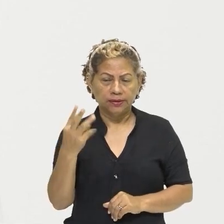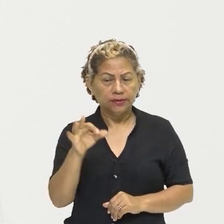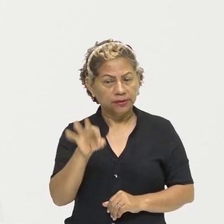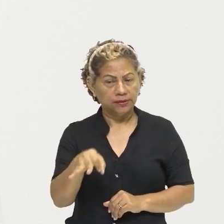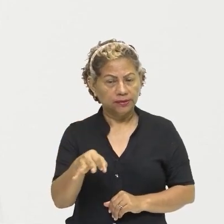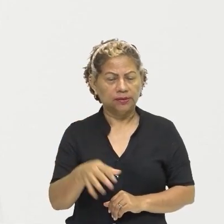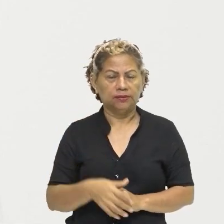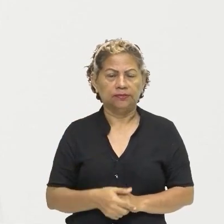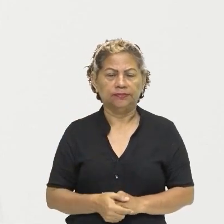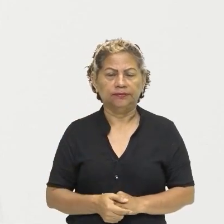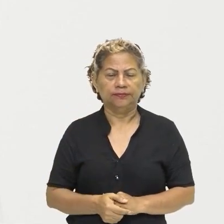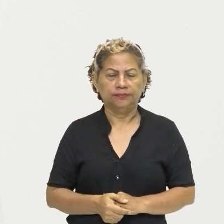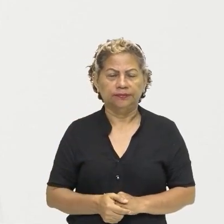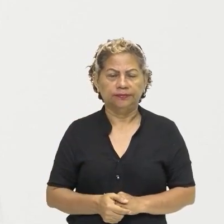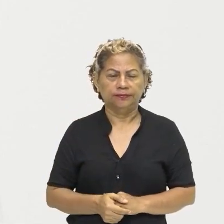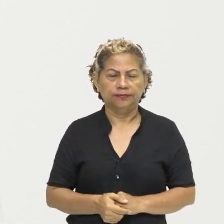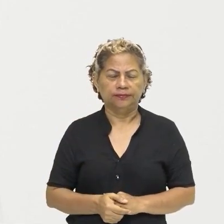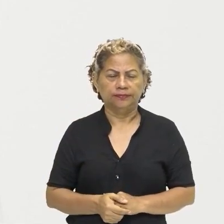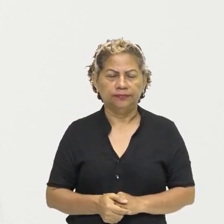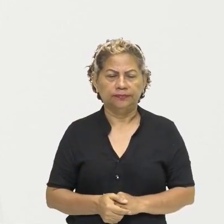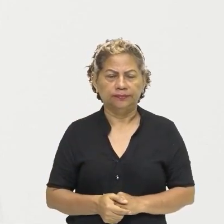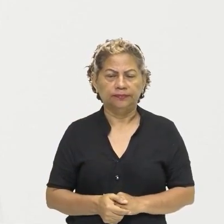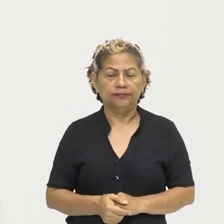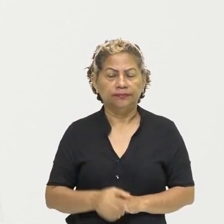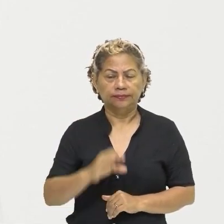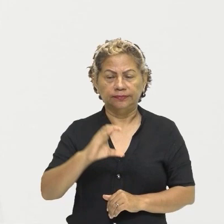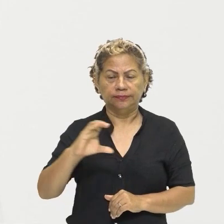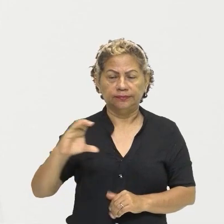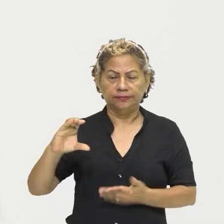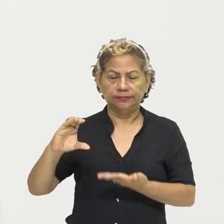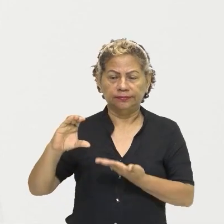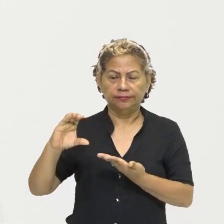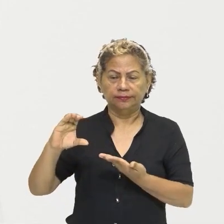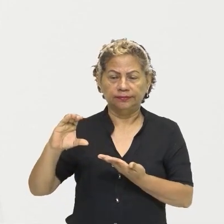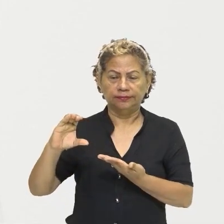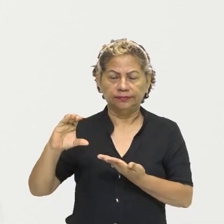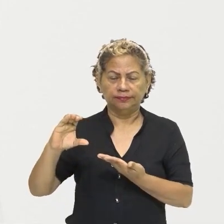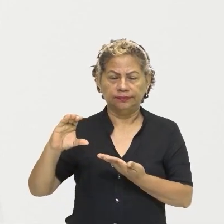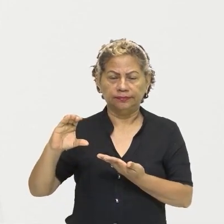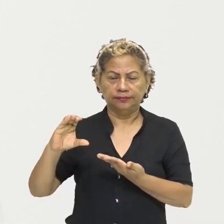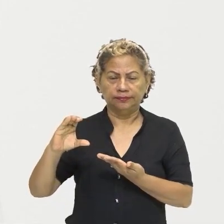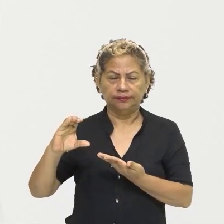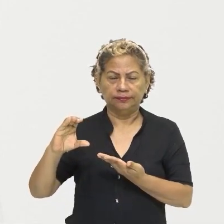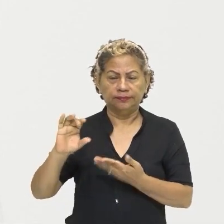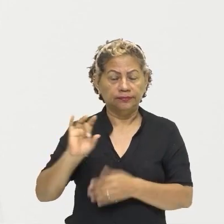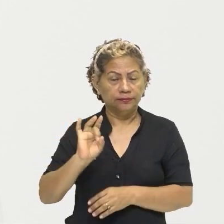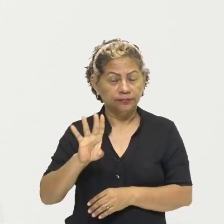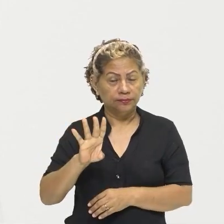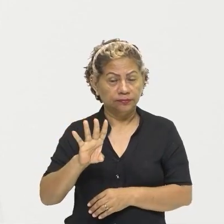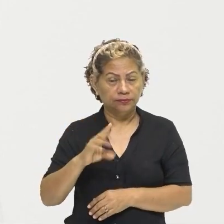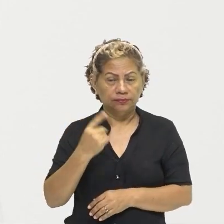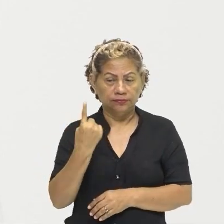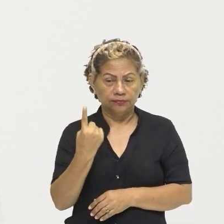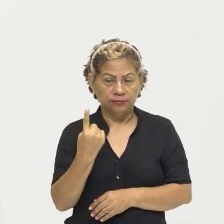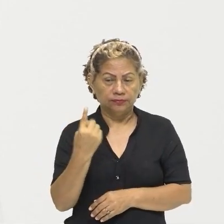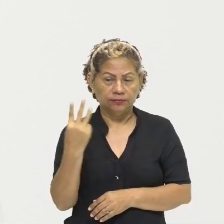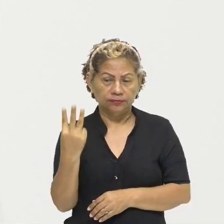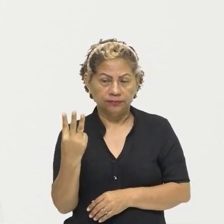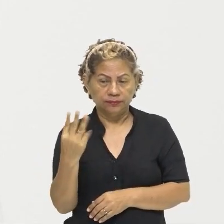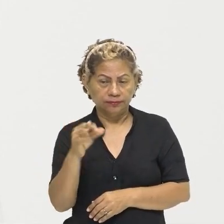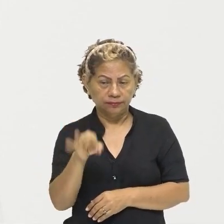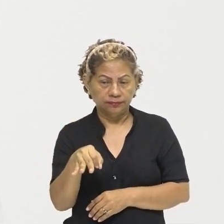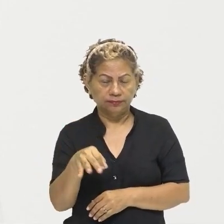marcar? É a alternativa da letra C. Apenas 1 e 3 são as